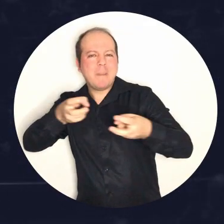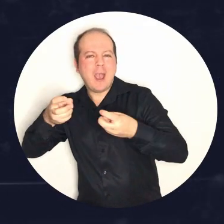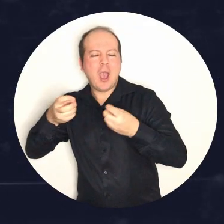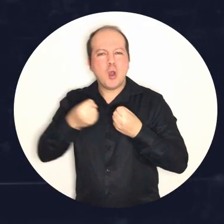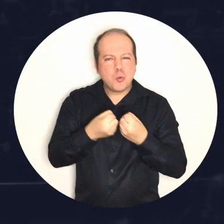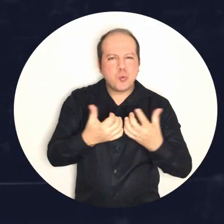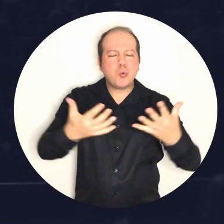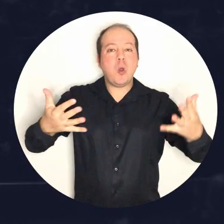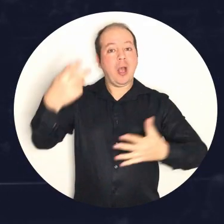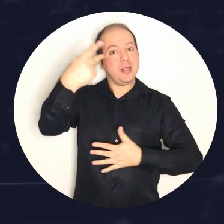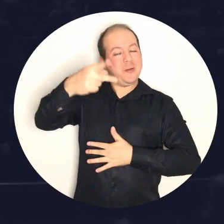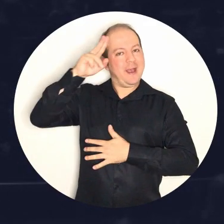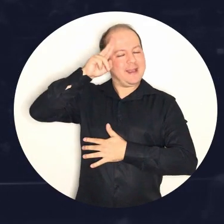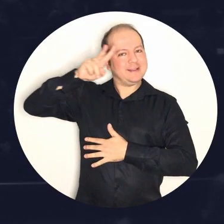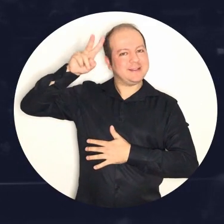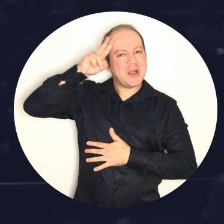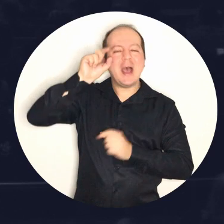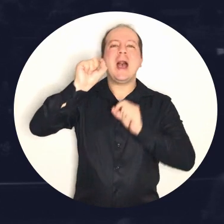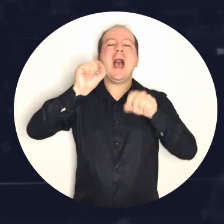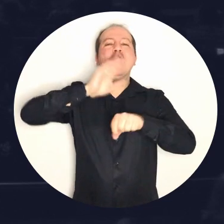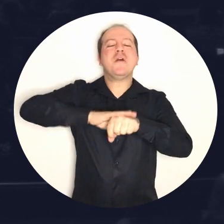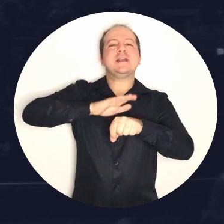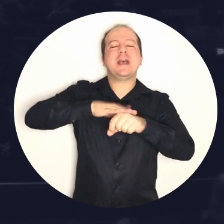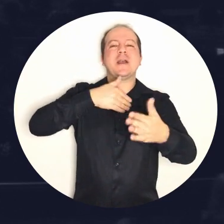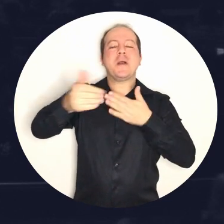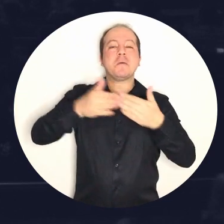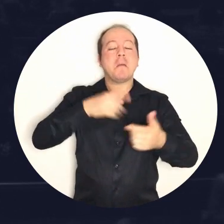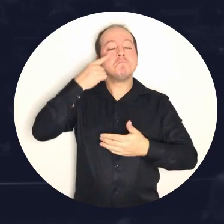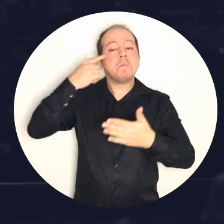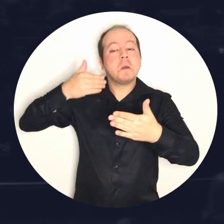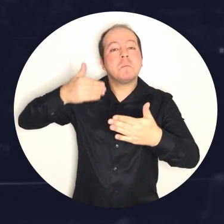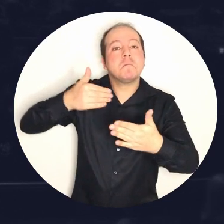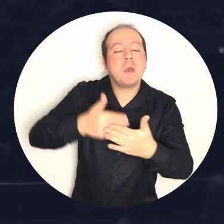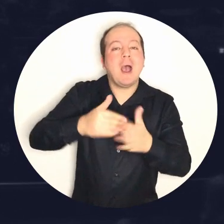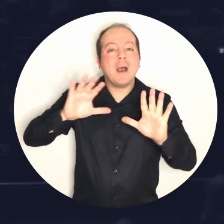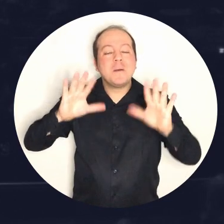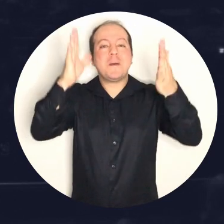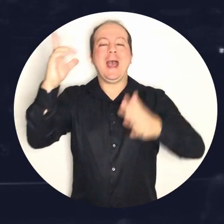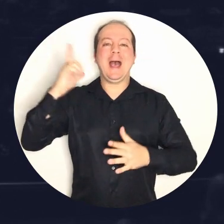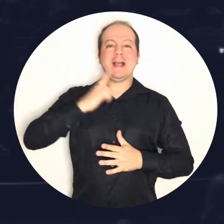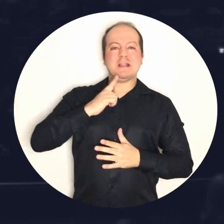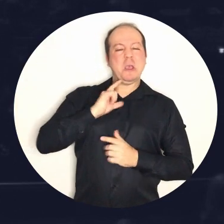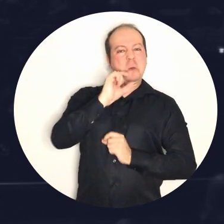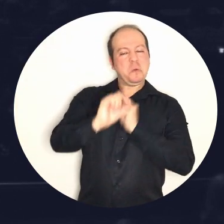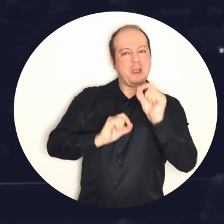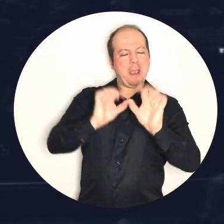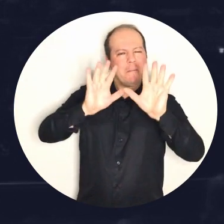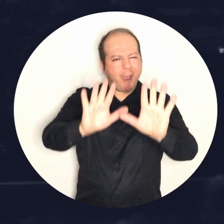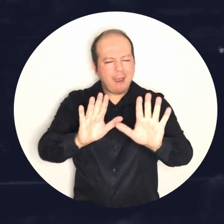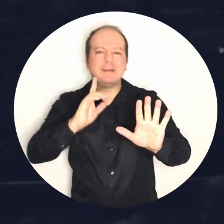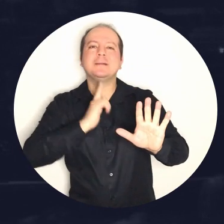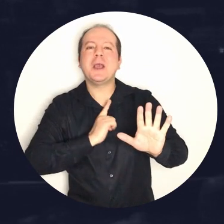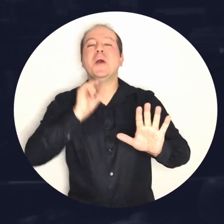e, considerando a sua história, fazer qualquer previsão é correr o risco de ser reducionista. Por